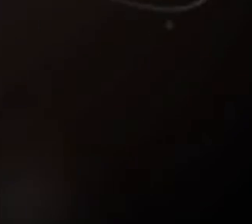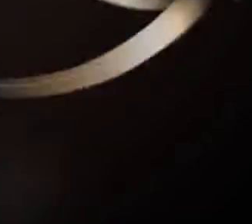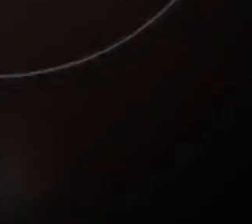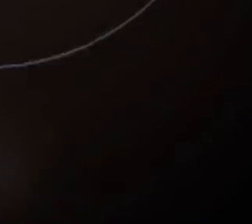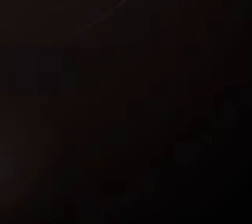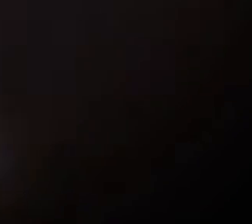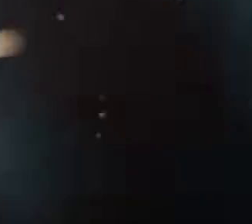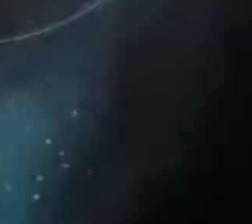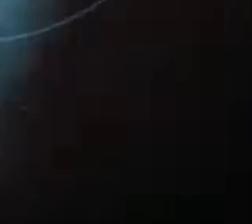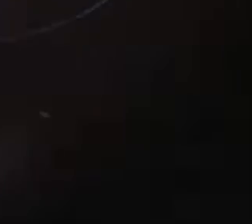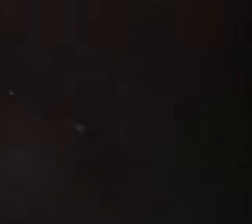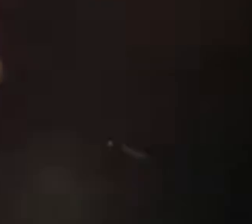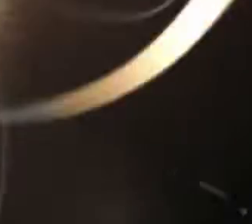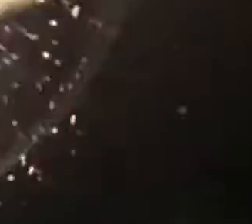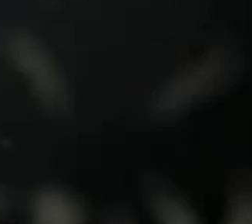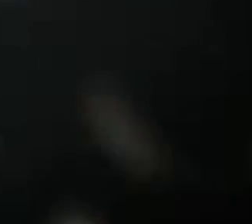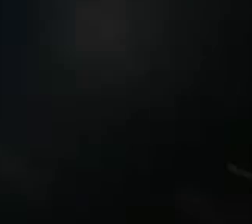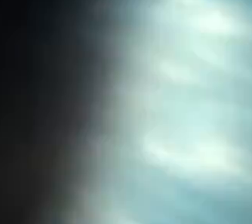E aí